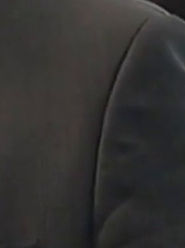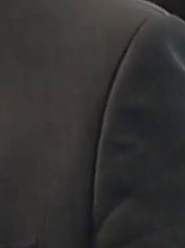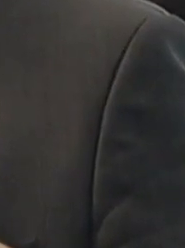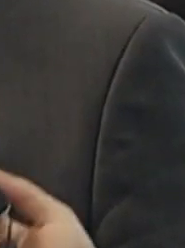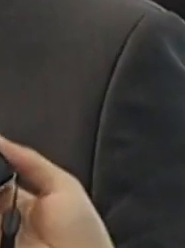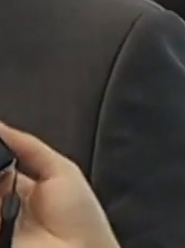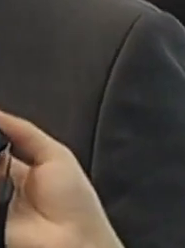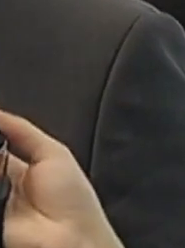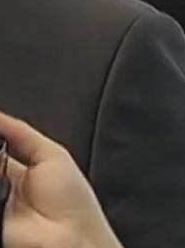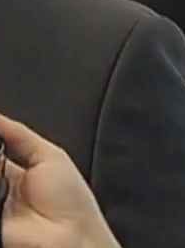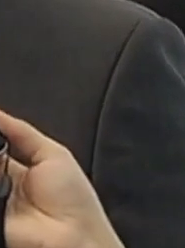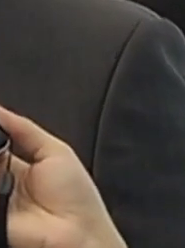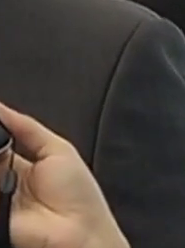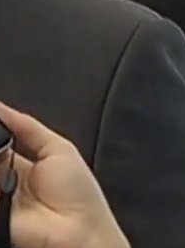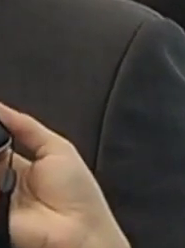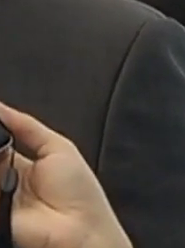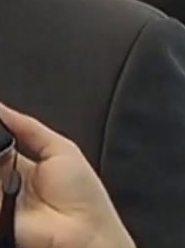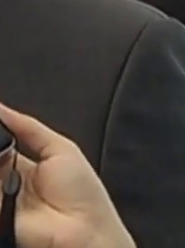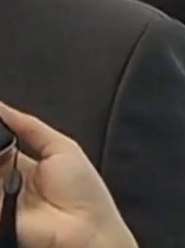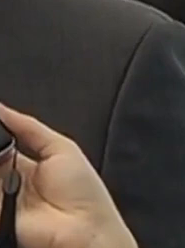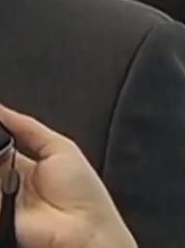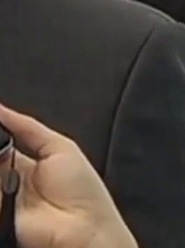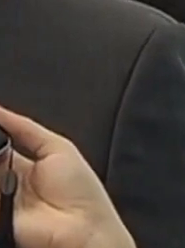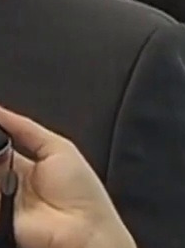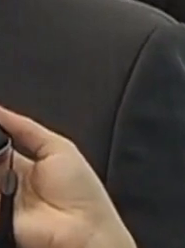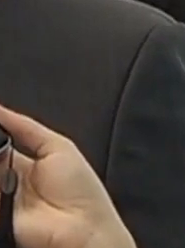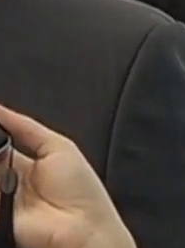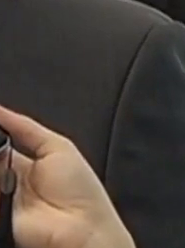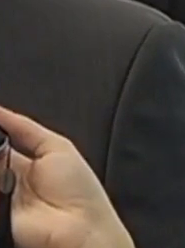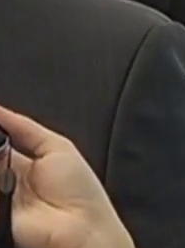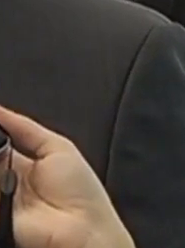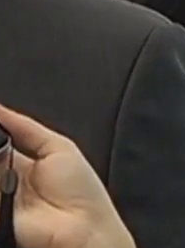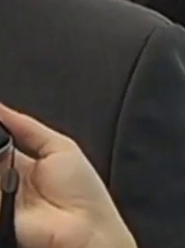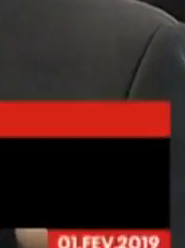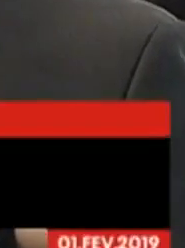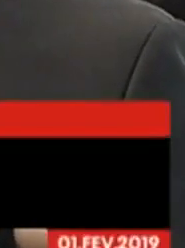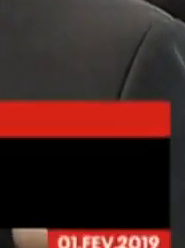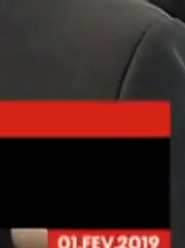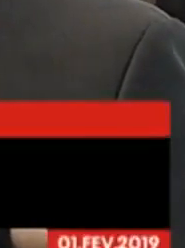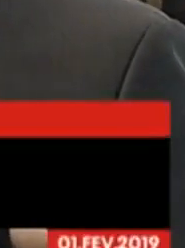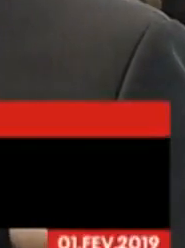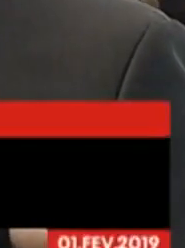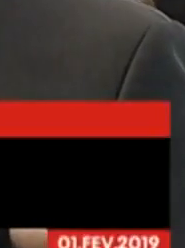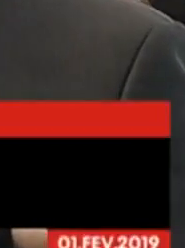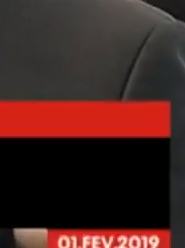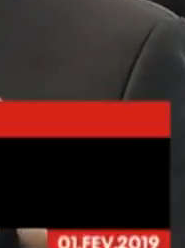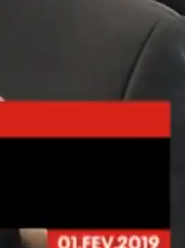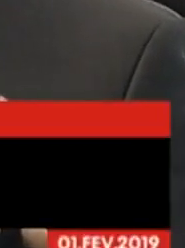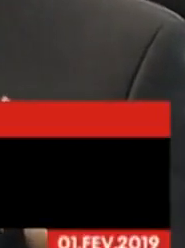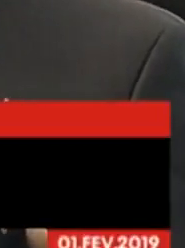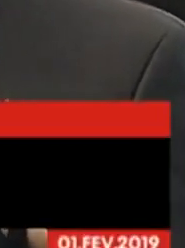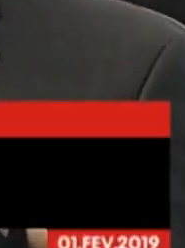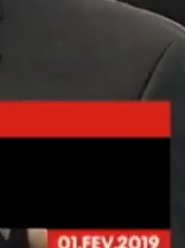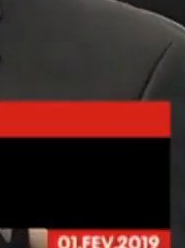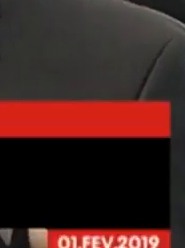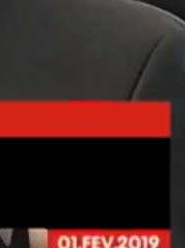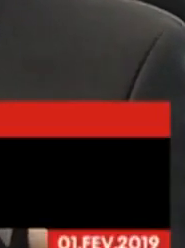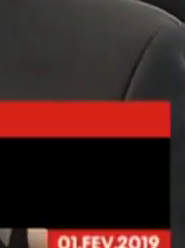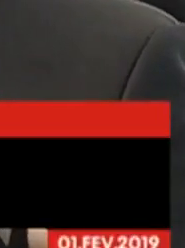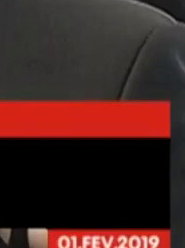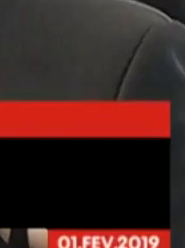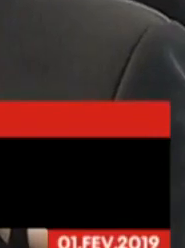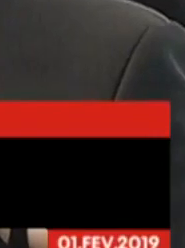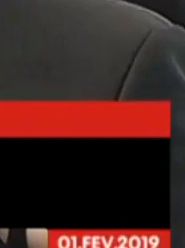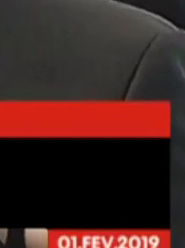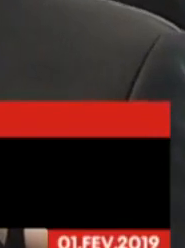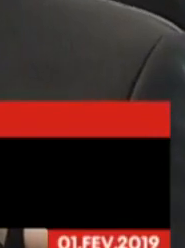aqui no plenário? O desafio é conseguir conjugar duas funções, porque a posição de vice-líder vai demandar um acompanhamento